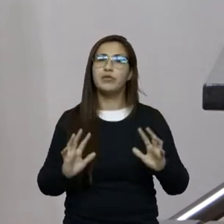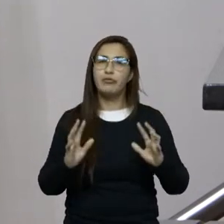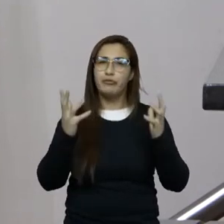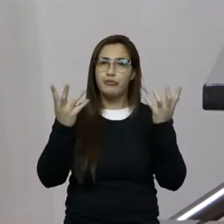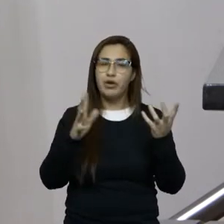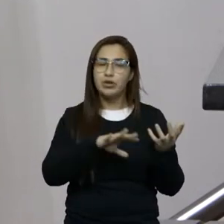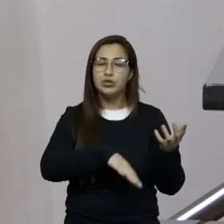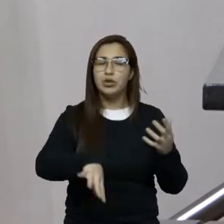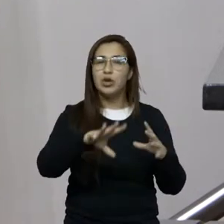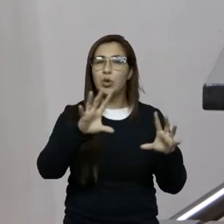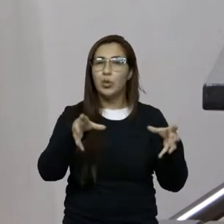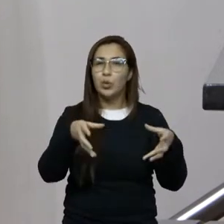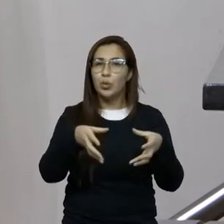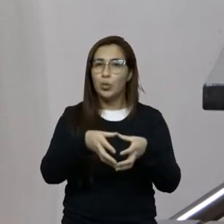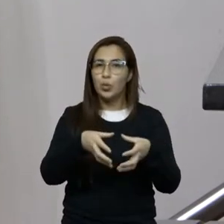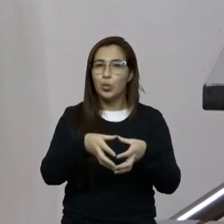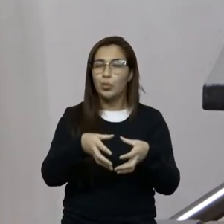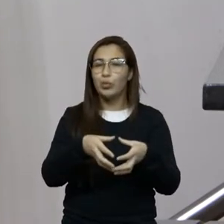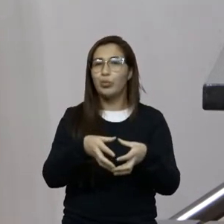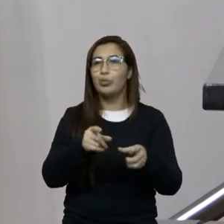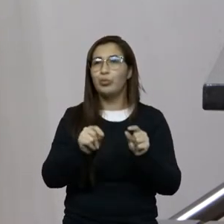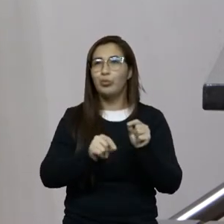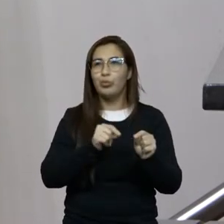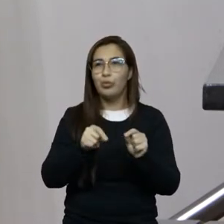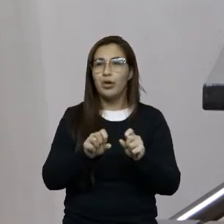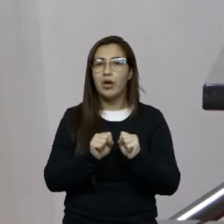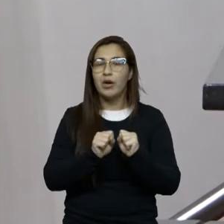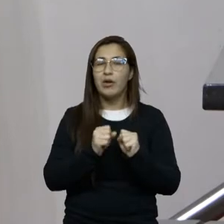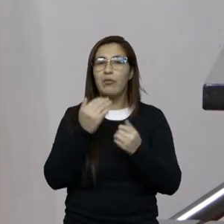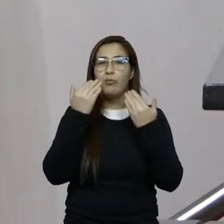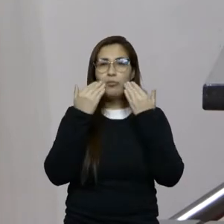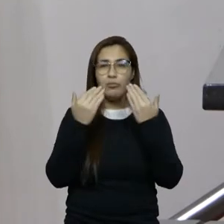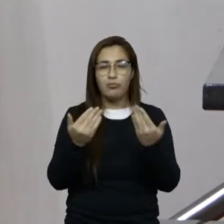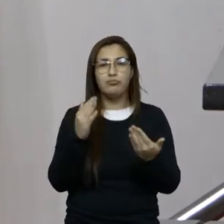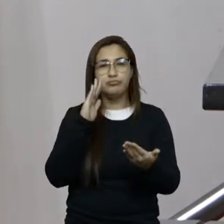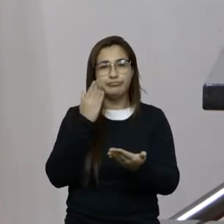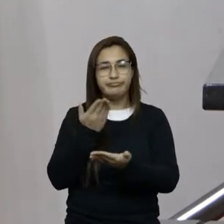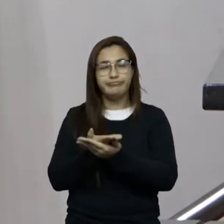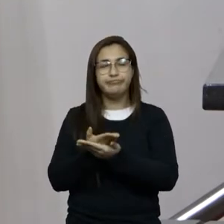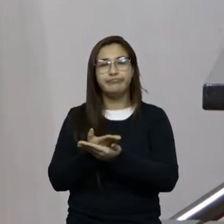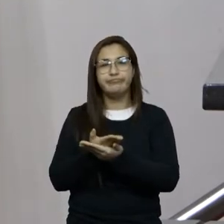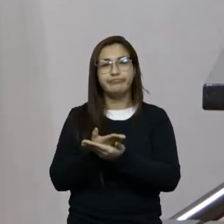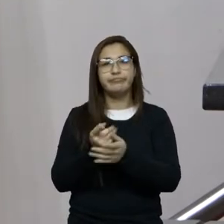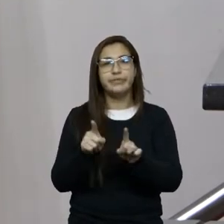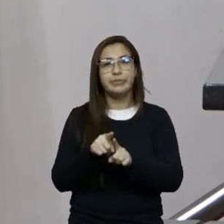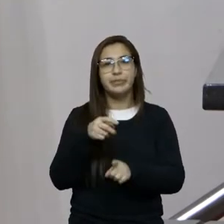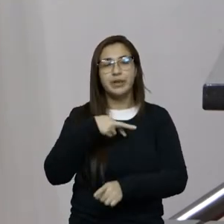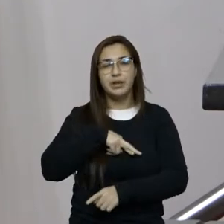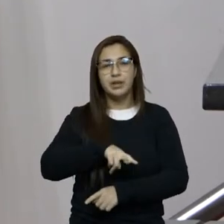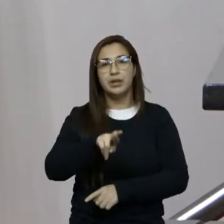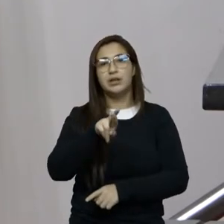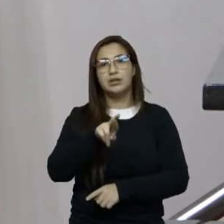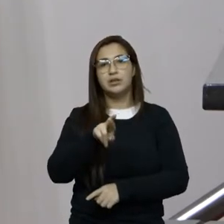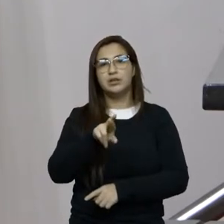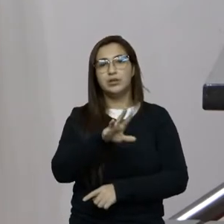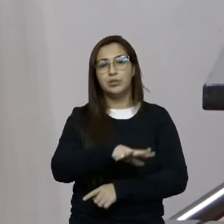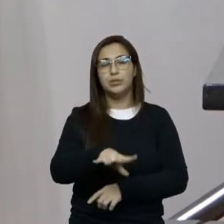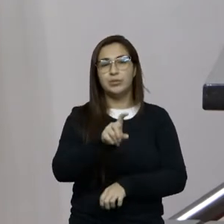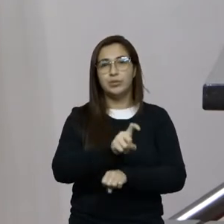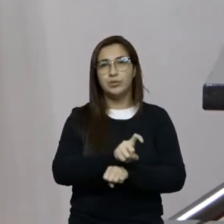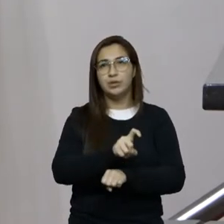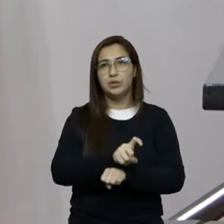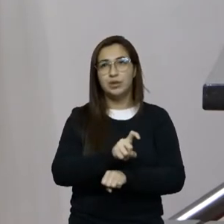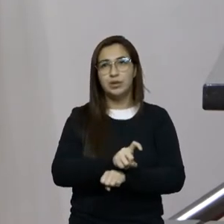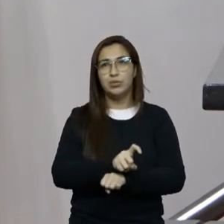time de voluntários que mostra a força da fé e da religiosidade do Povo araranguaense